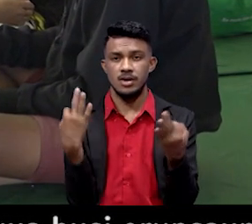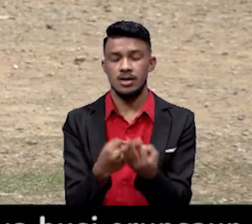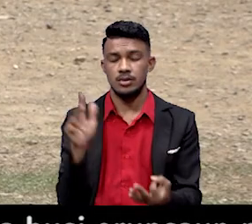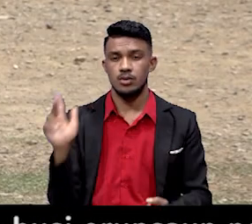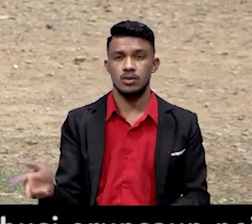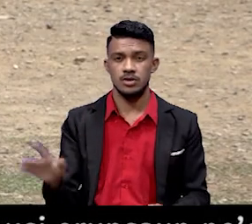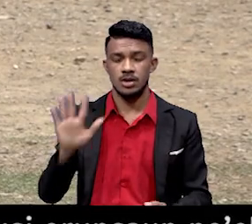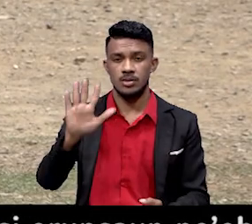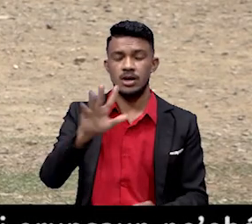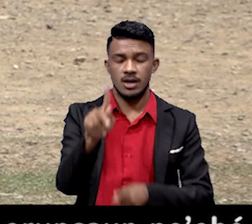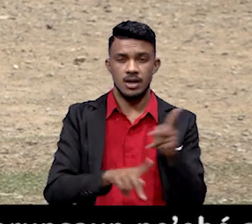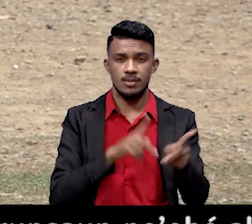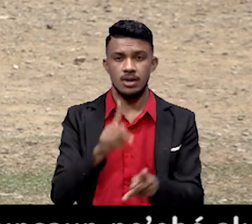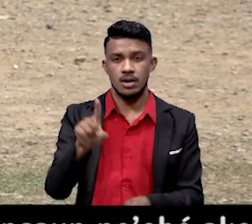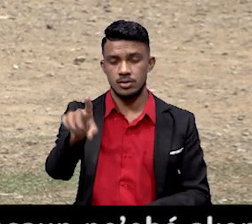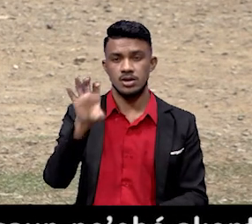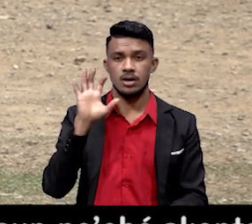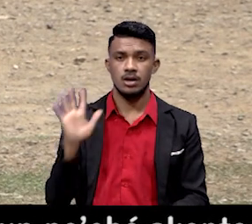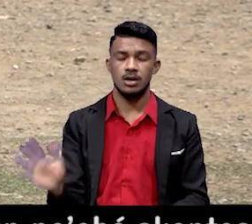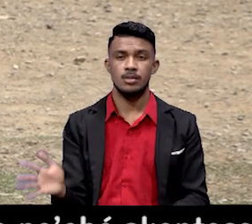Ida Lima Nulu Resing Rua.